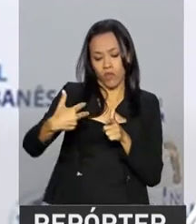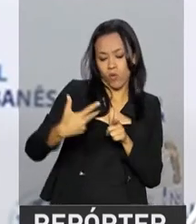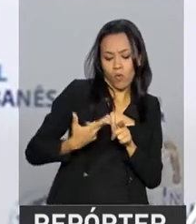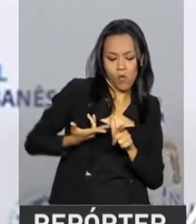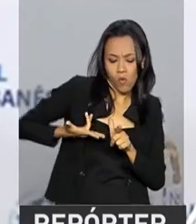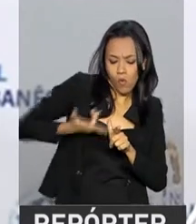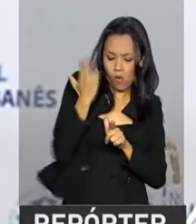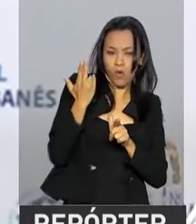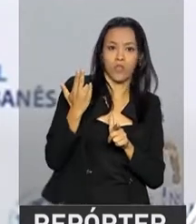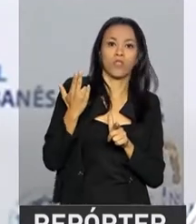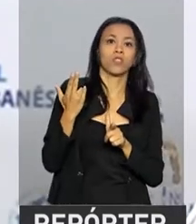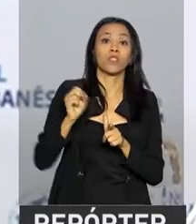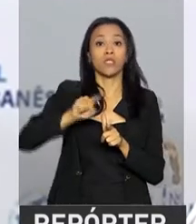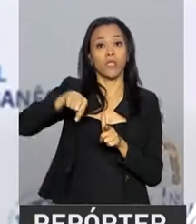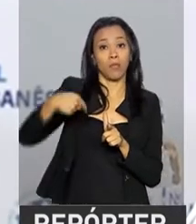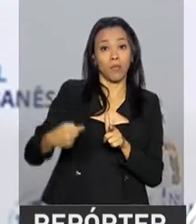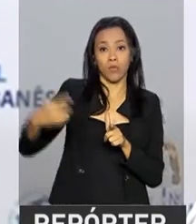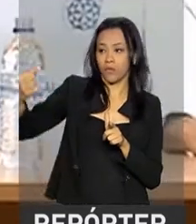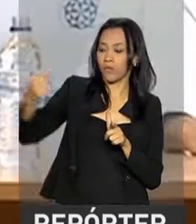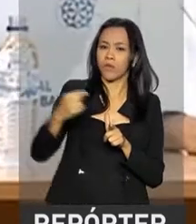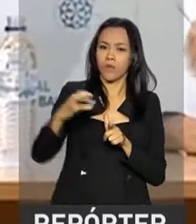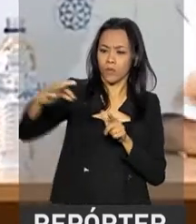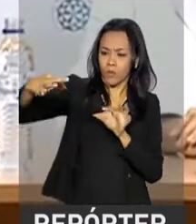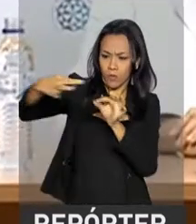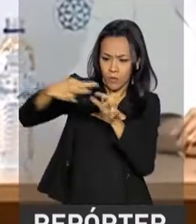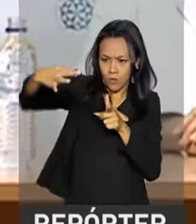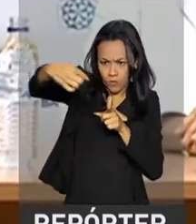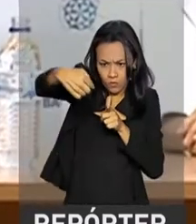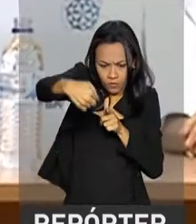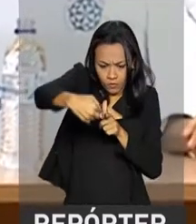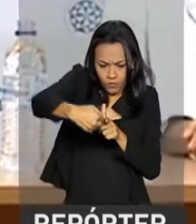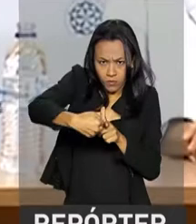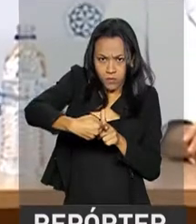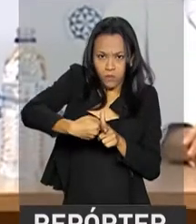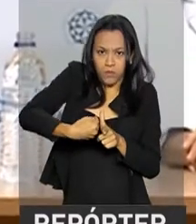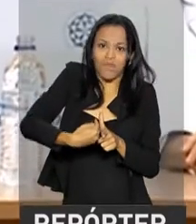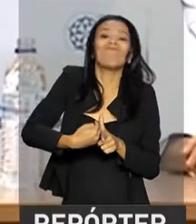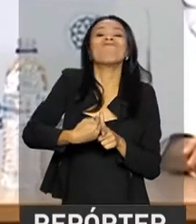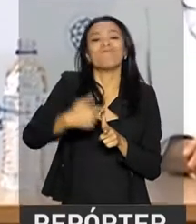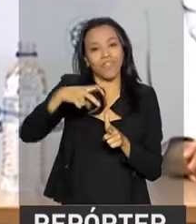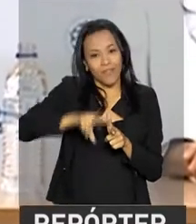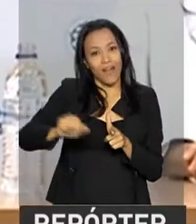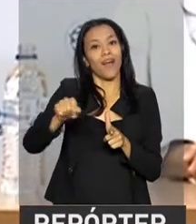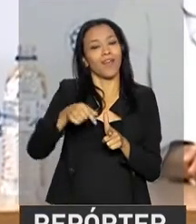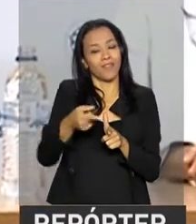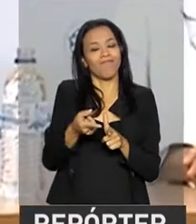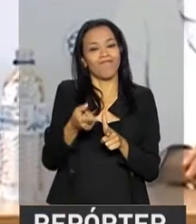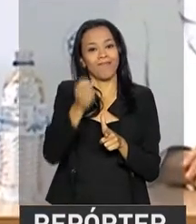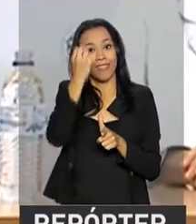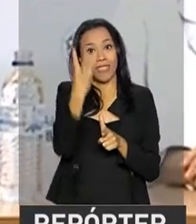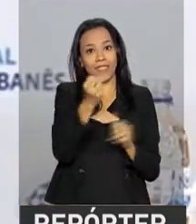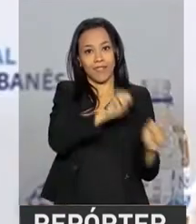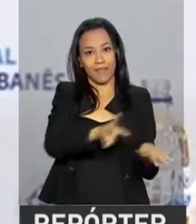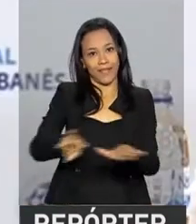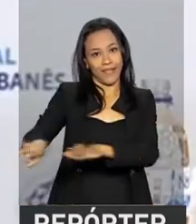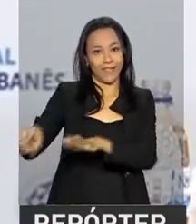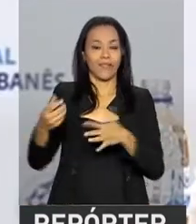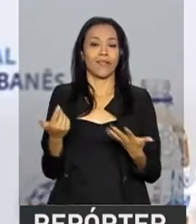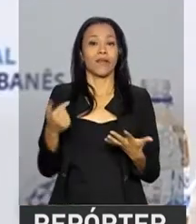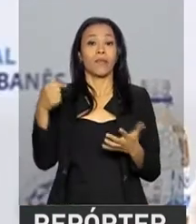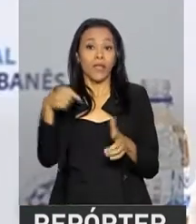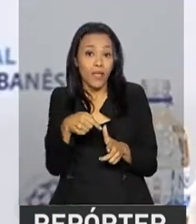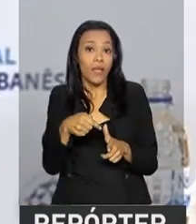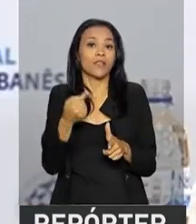fosse liberada e em seguida colocado uma sonda com a qual o presidente michel temer deverá ficar pelas próximas três semanas para que o procedimento